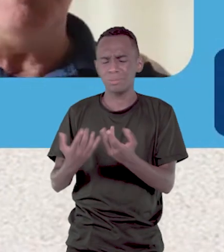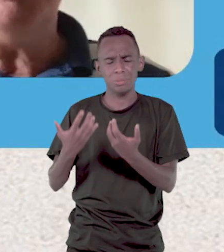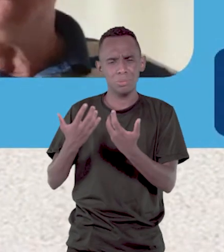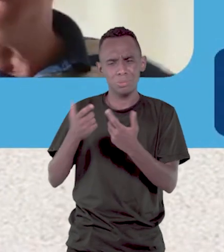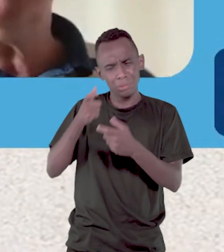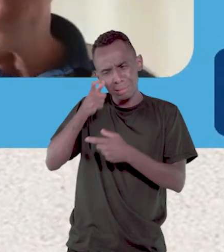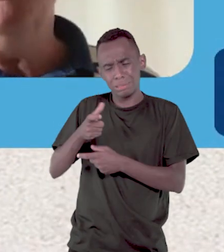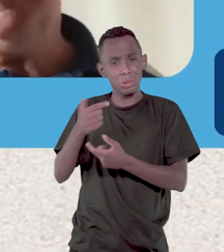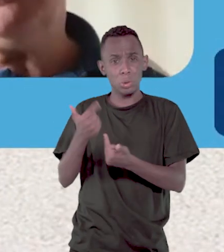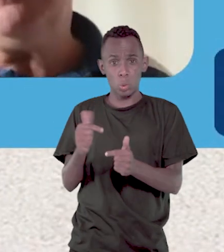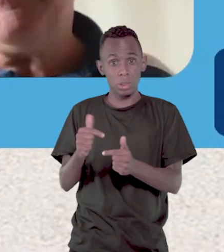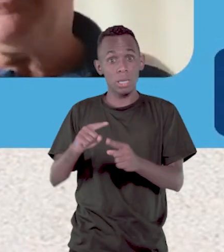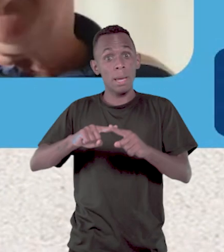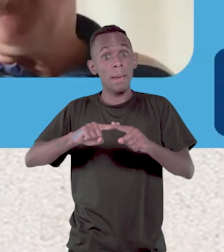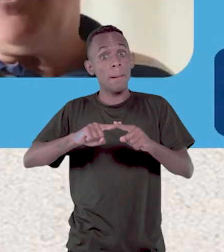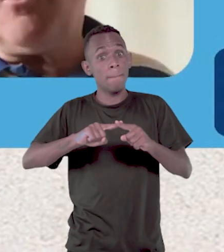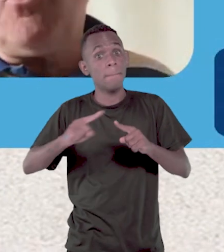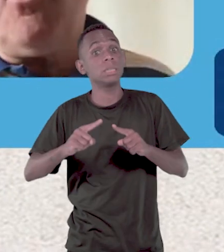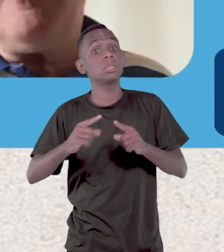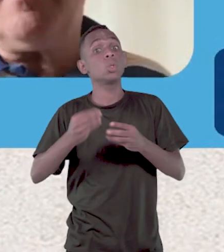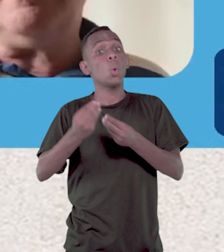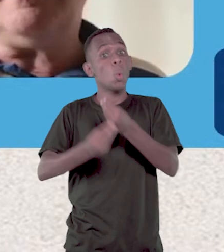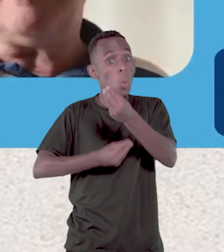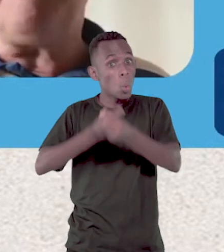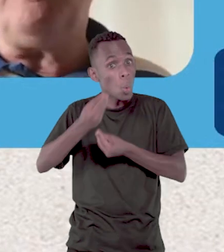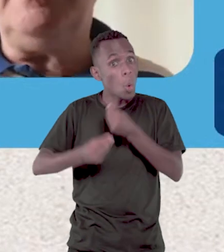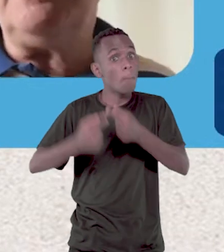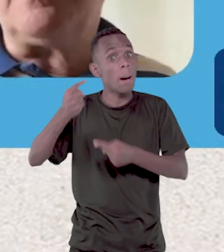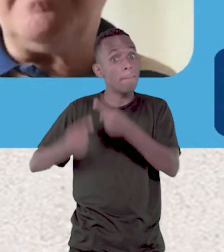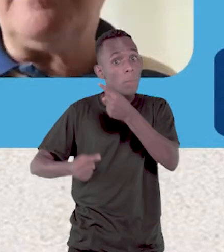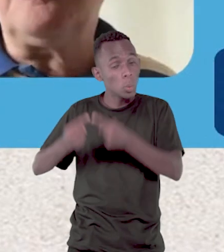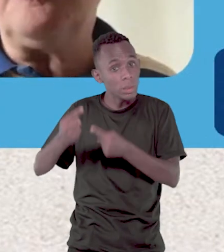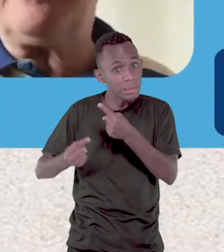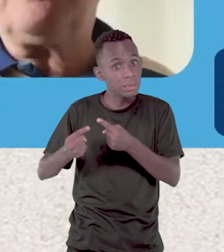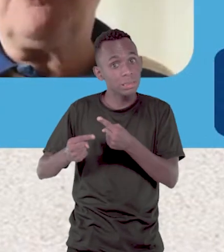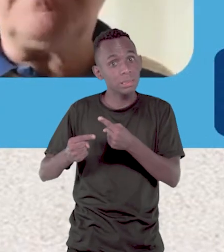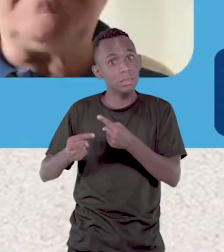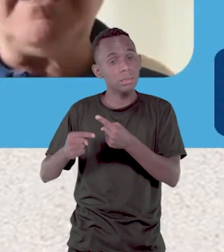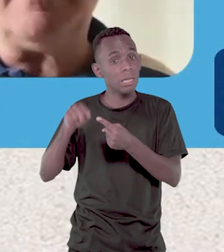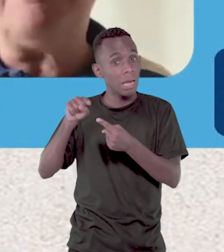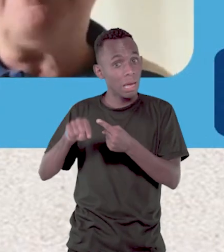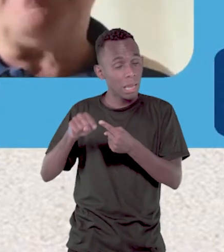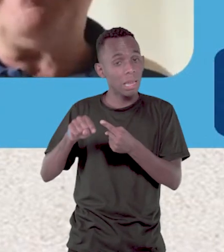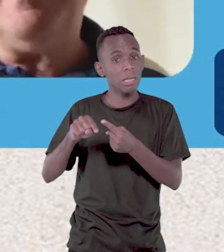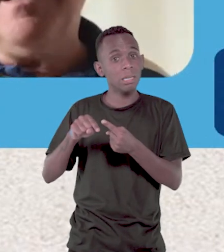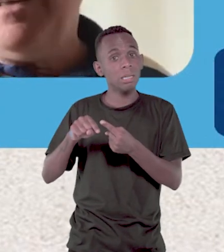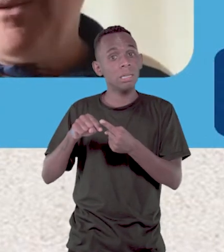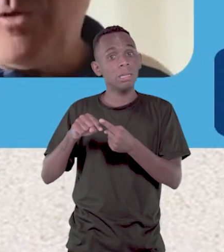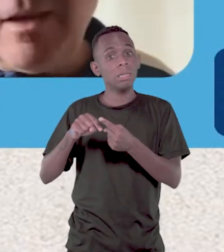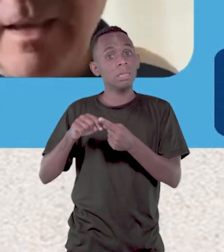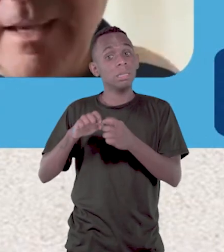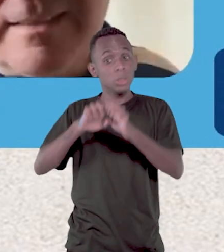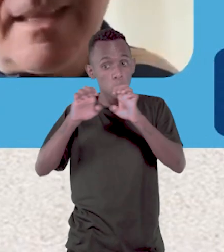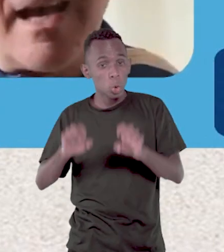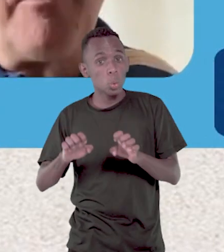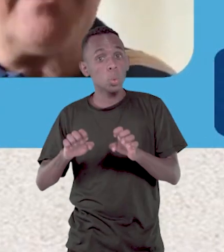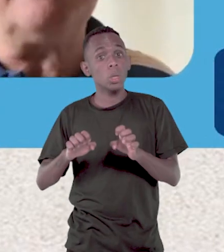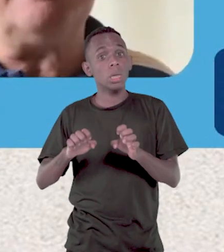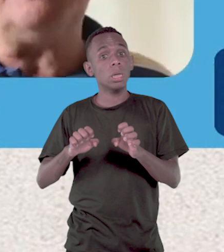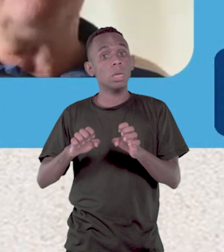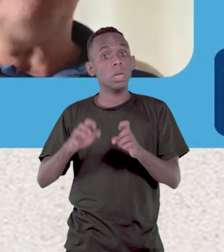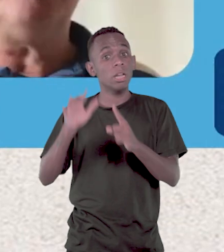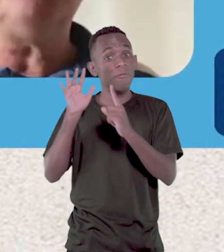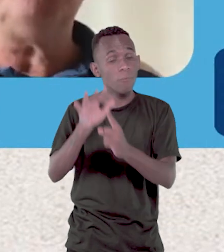literariamente, mas me interessa muito como que a política, a superestrutura, ela vai